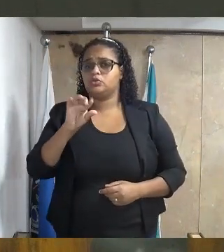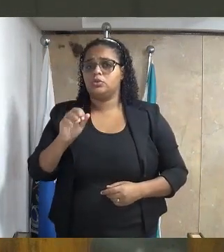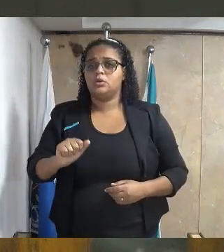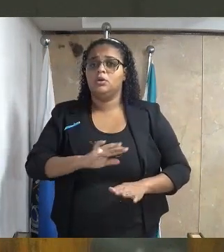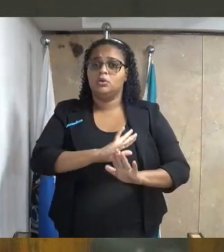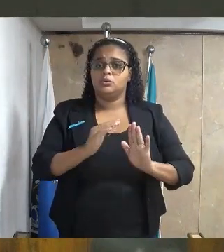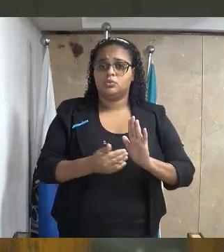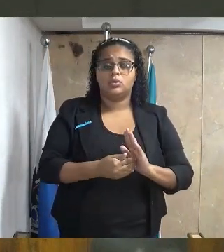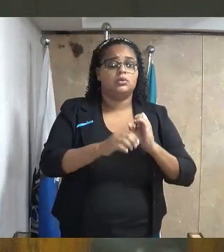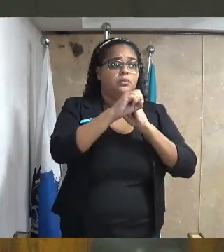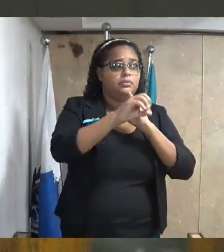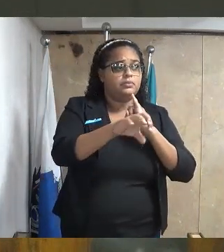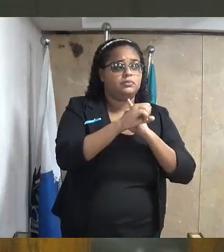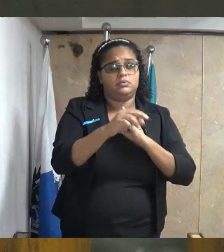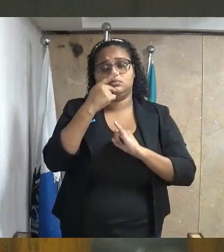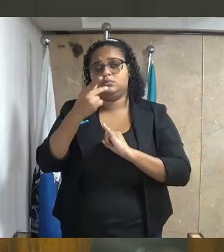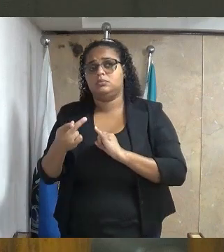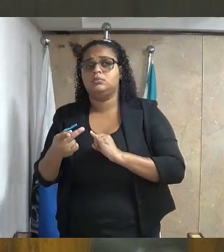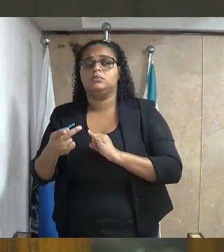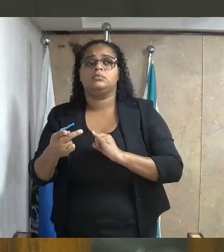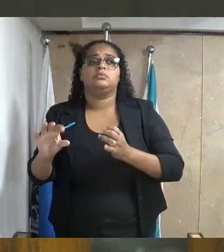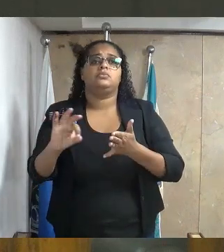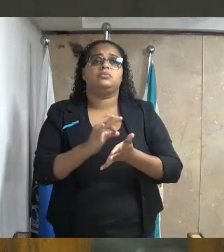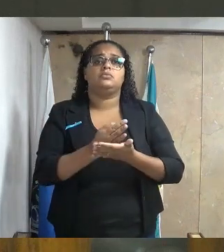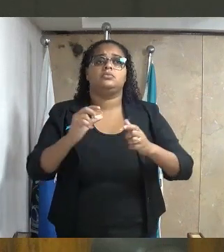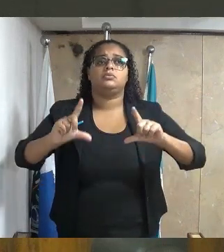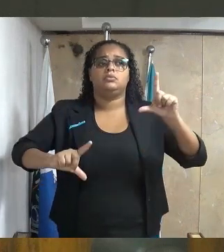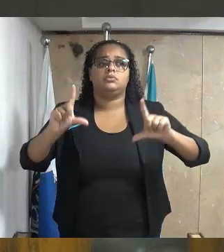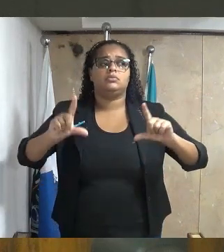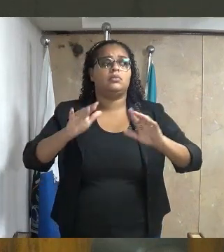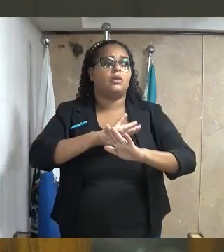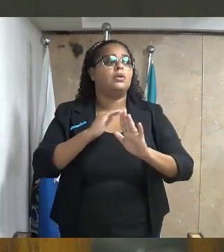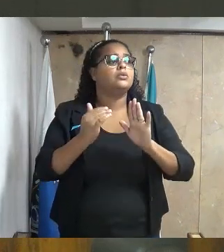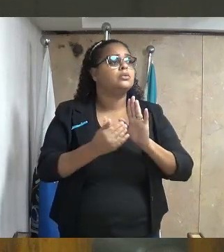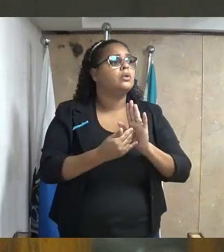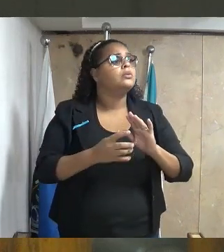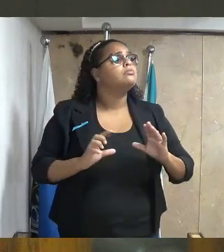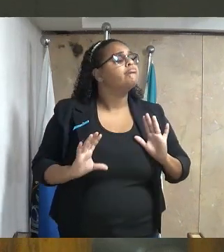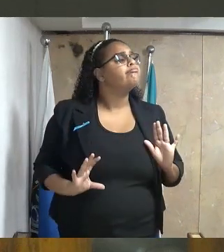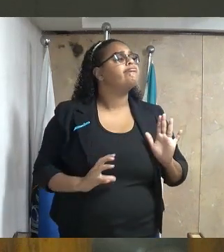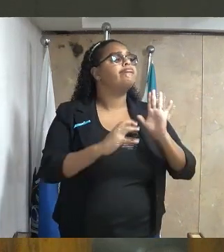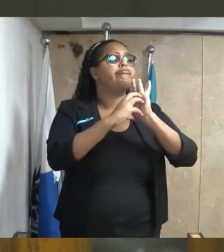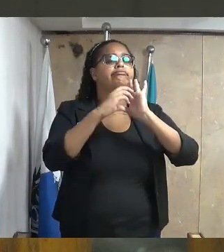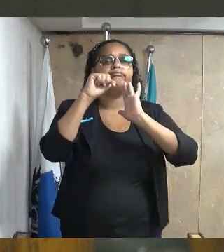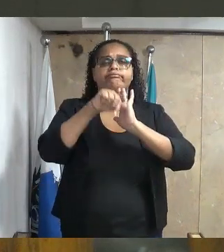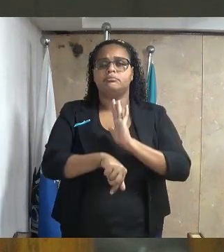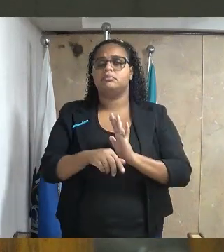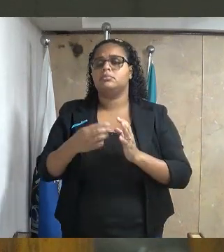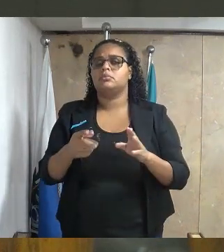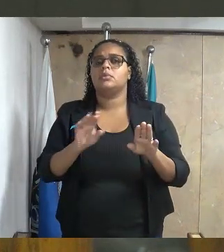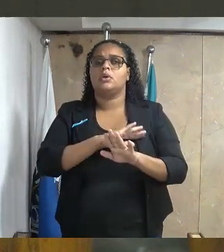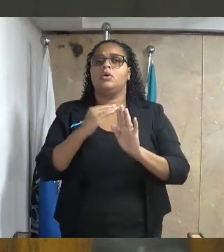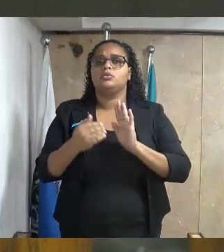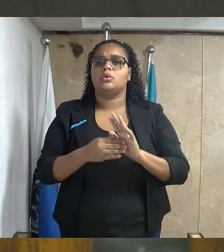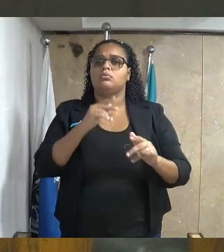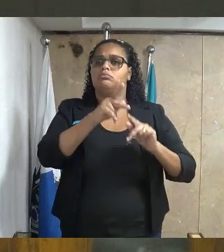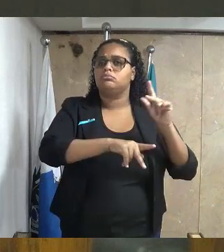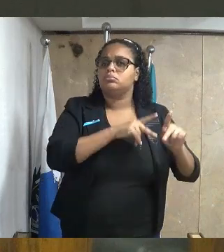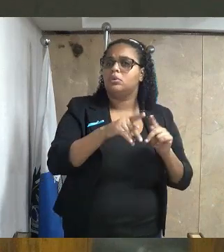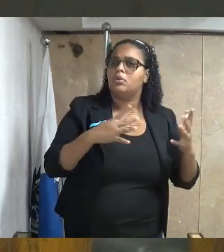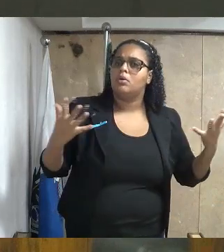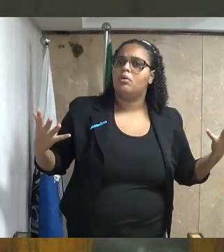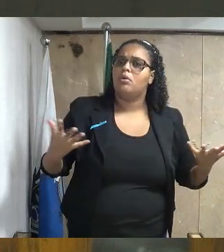toda a imprensa falada, escrita, televisada, bom dia a todos os servidores desta casa e a todo o público